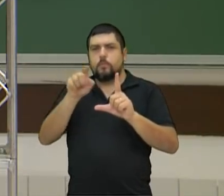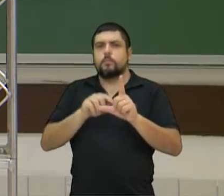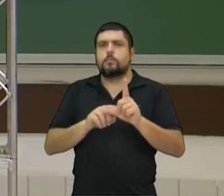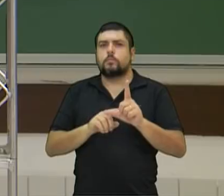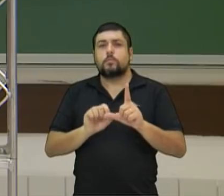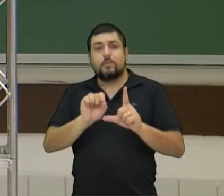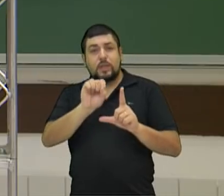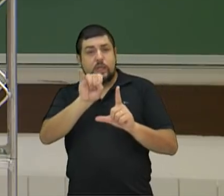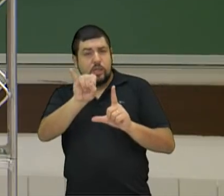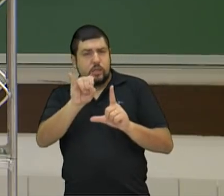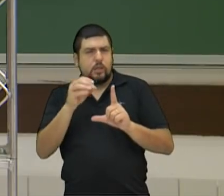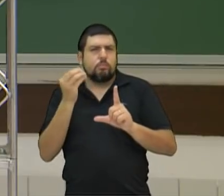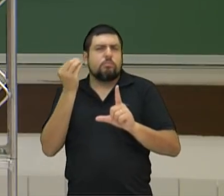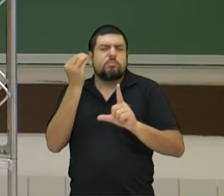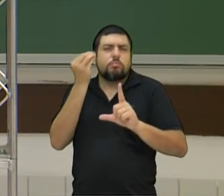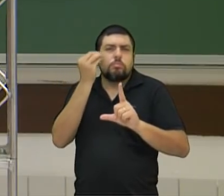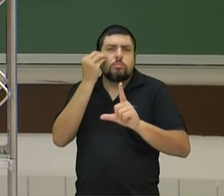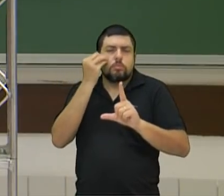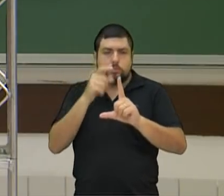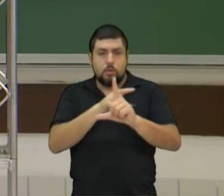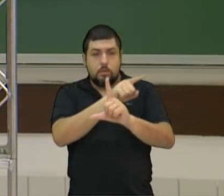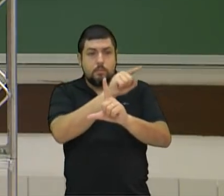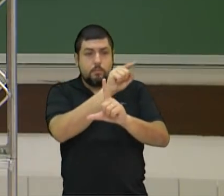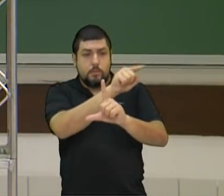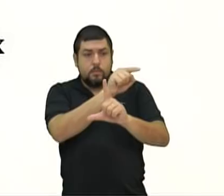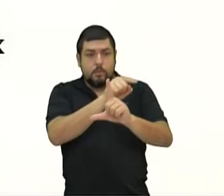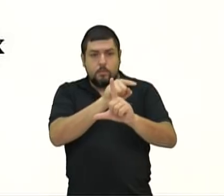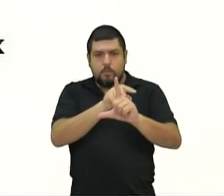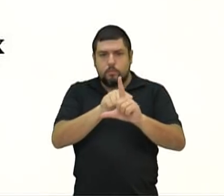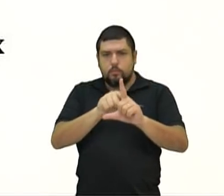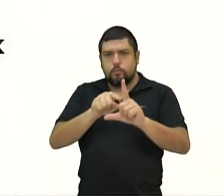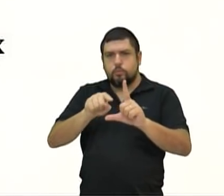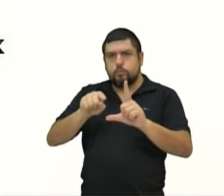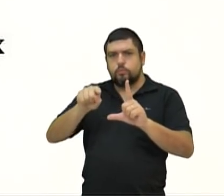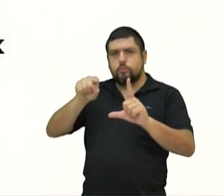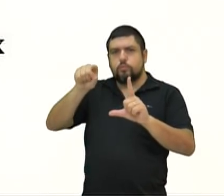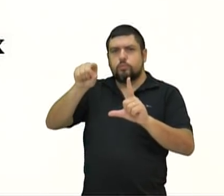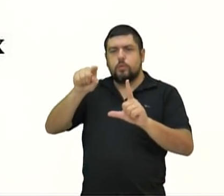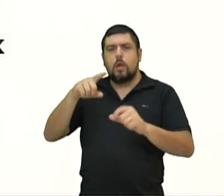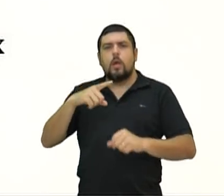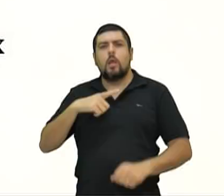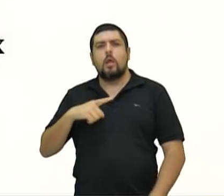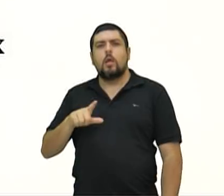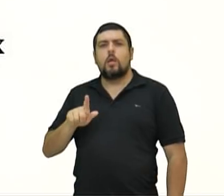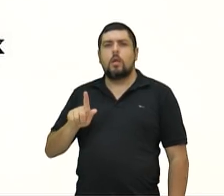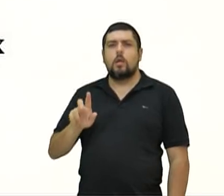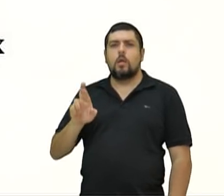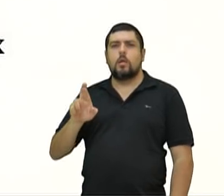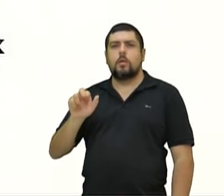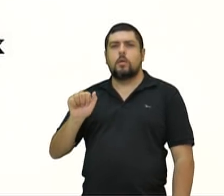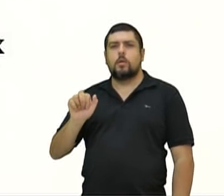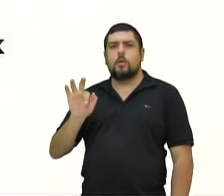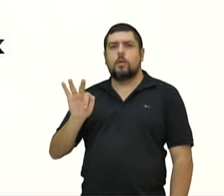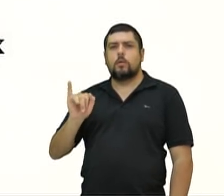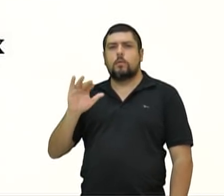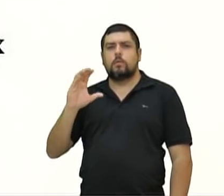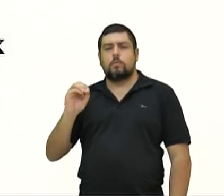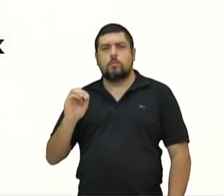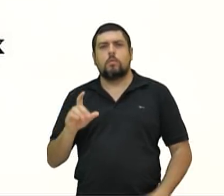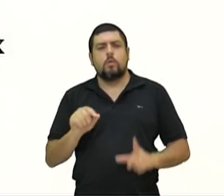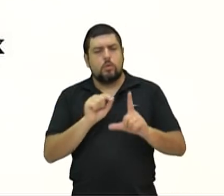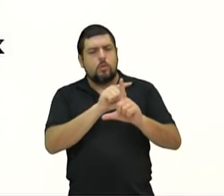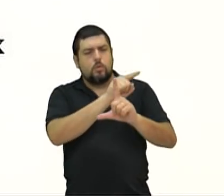e traçarmos uma reta ligando todos esses pontos, nós temos o gráfico da função módulo de x. Bom, o que